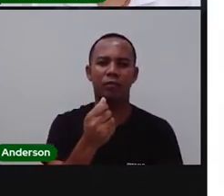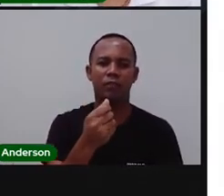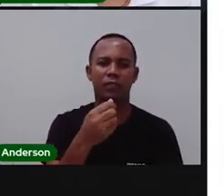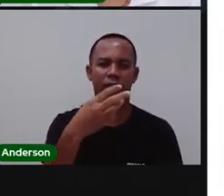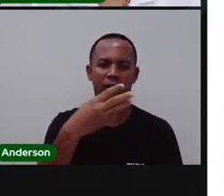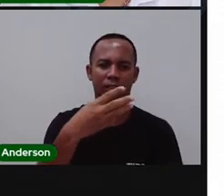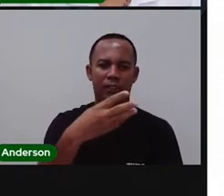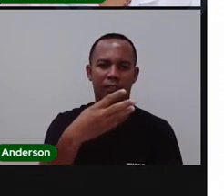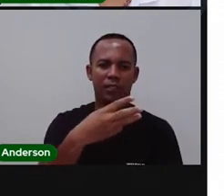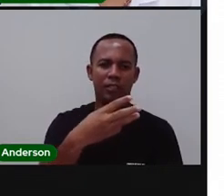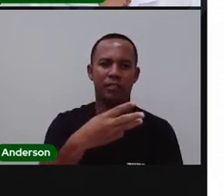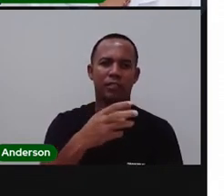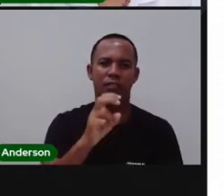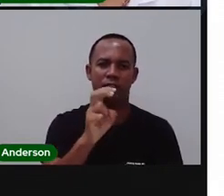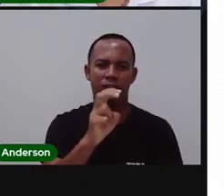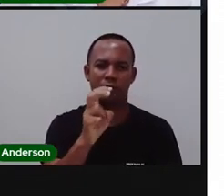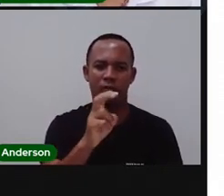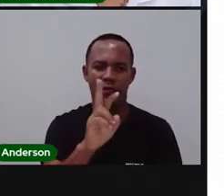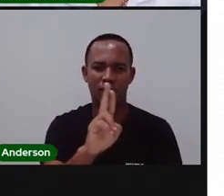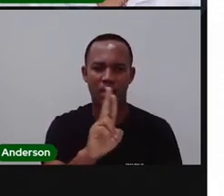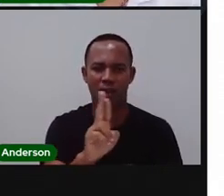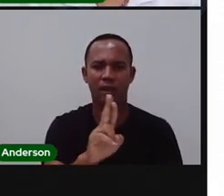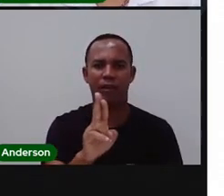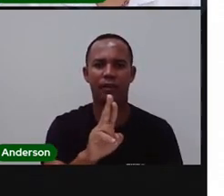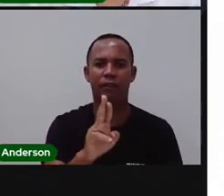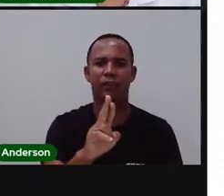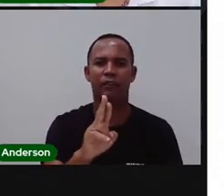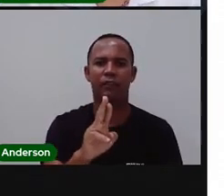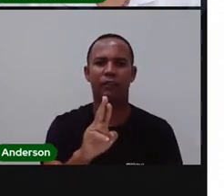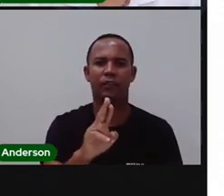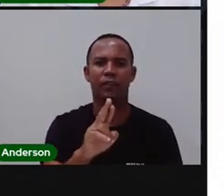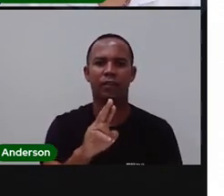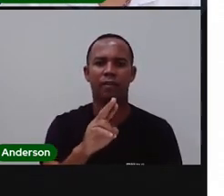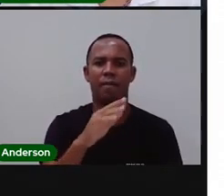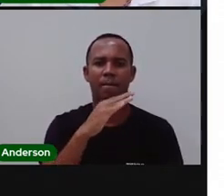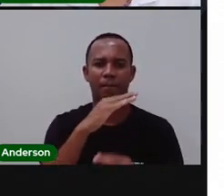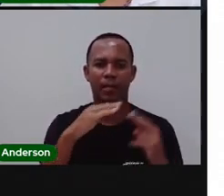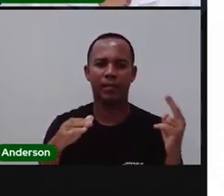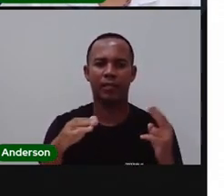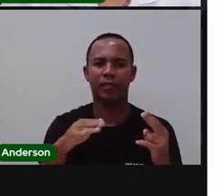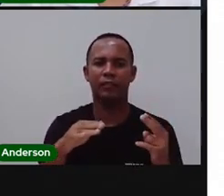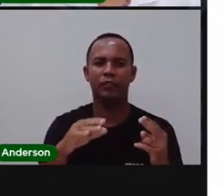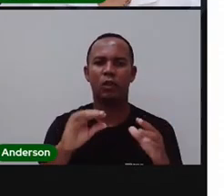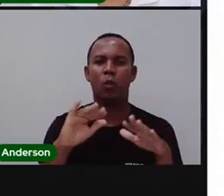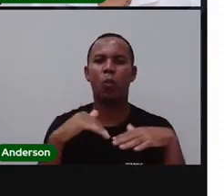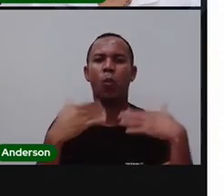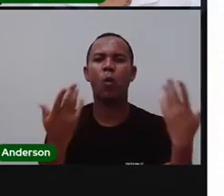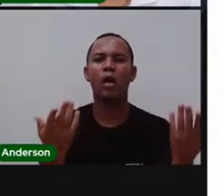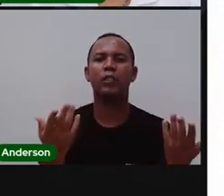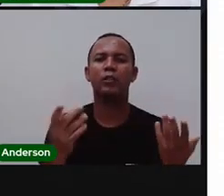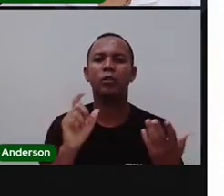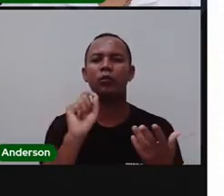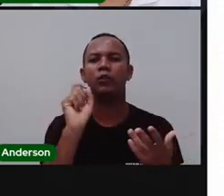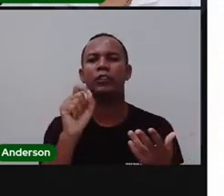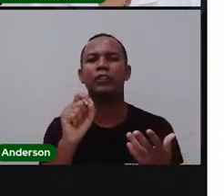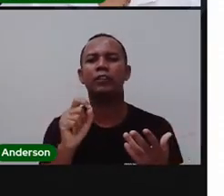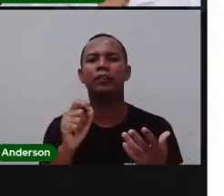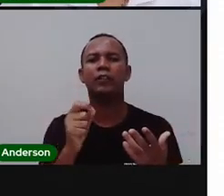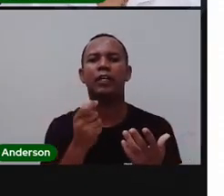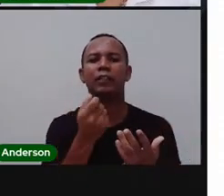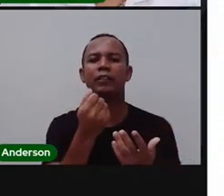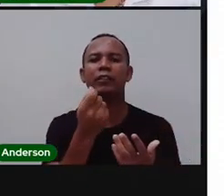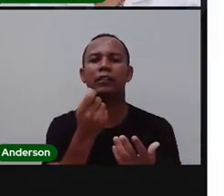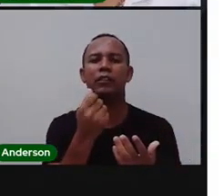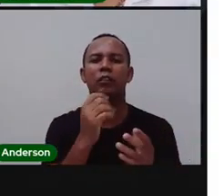de maçã e 3 mamões, quanto você gastará? Aí eu tenho que fazer uma conta de quê? Eu